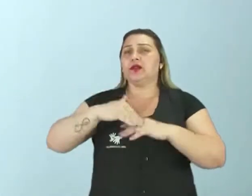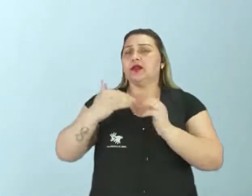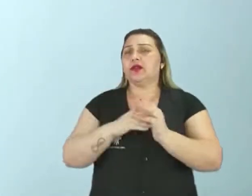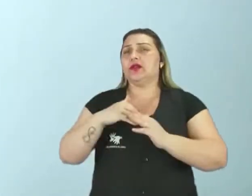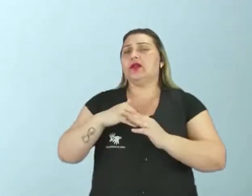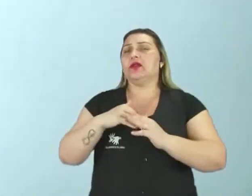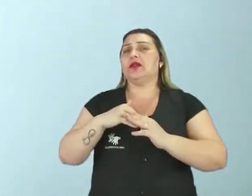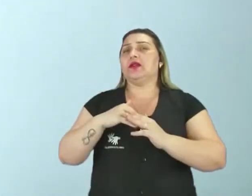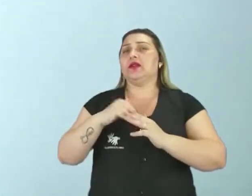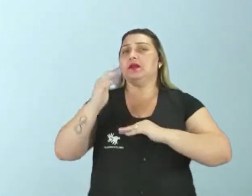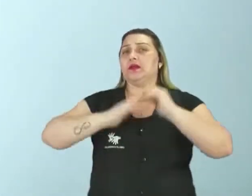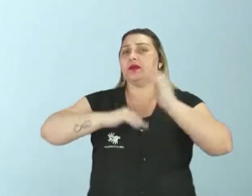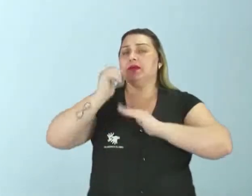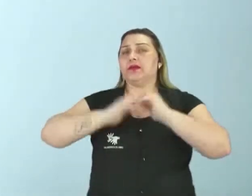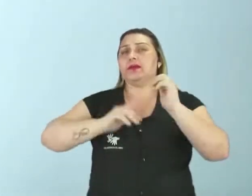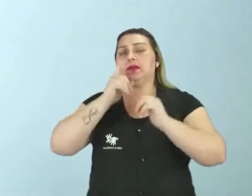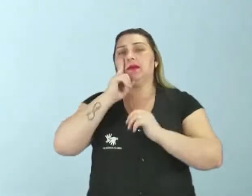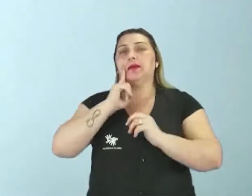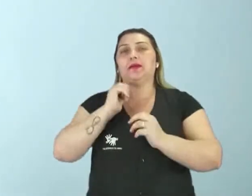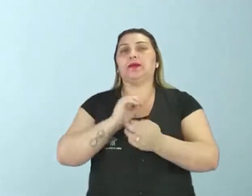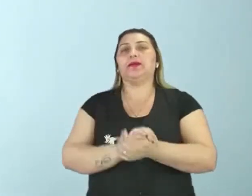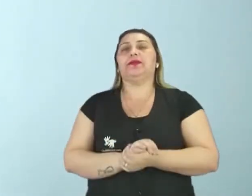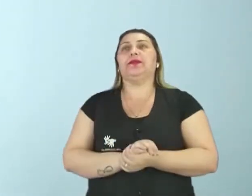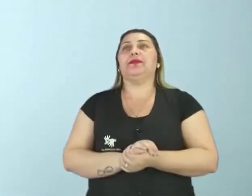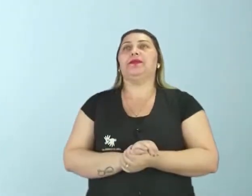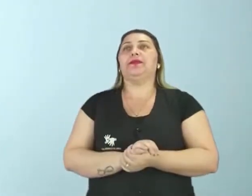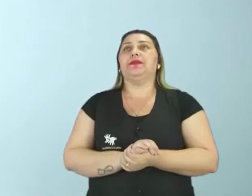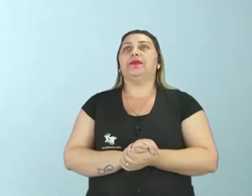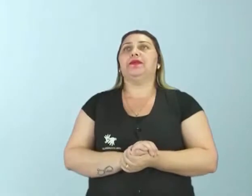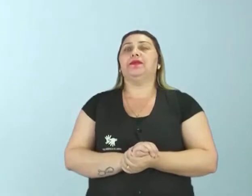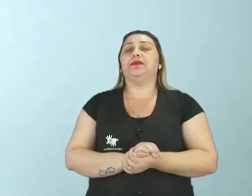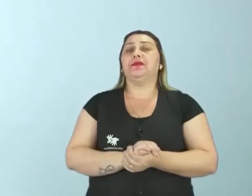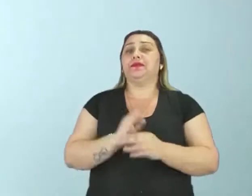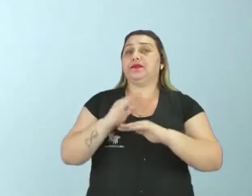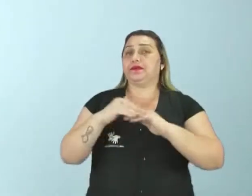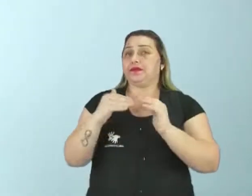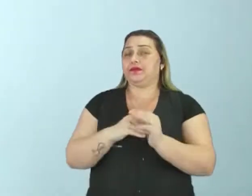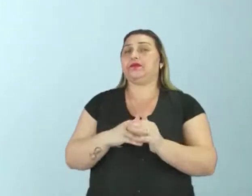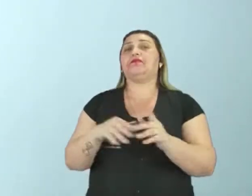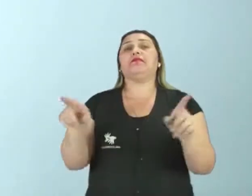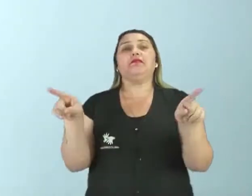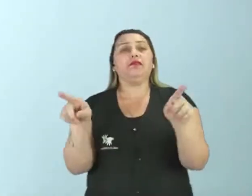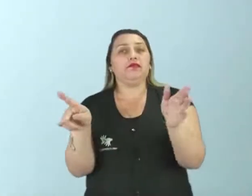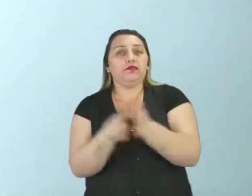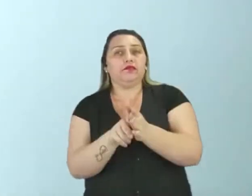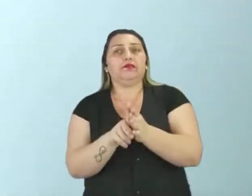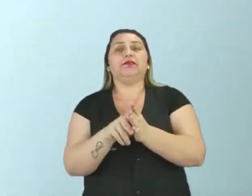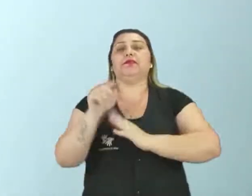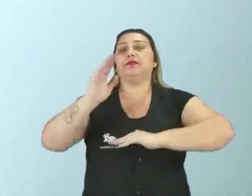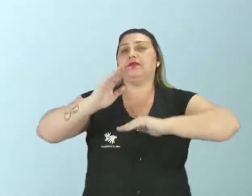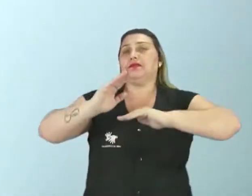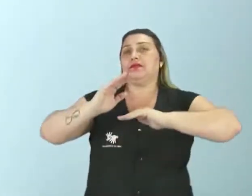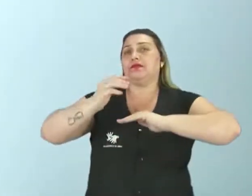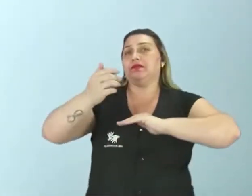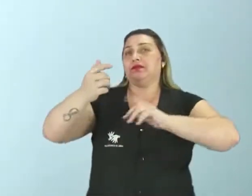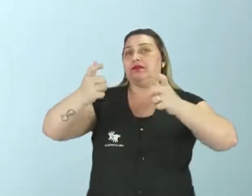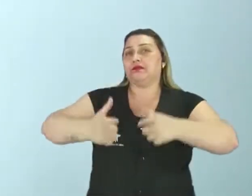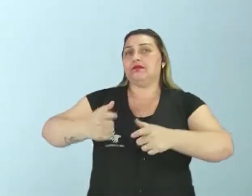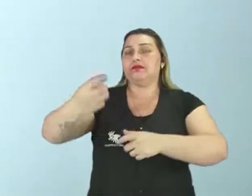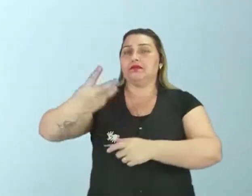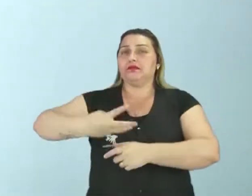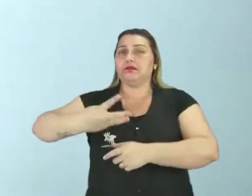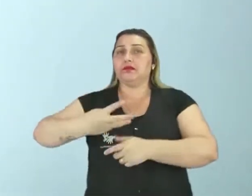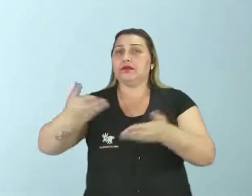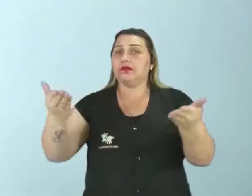as prestações de serviços formais, todos eles fazem parte desse setor terciário. Hoje,